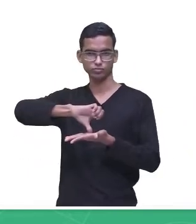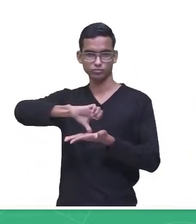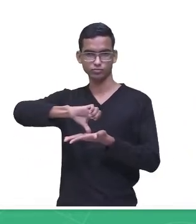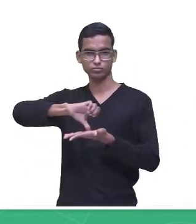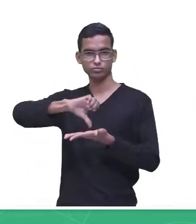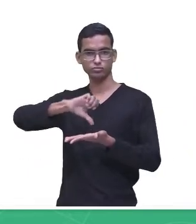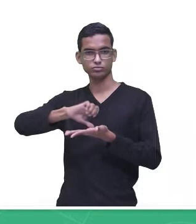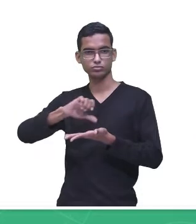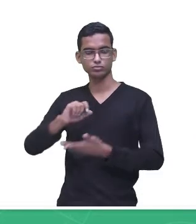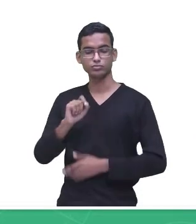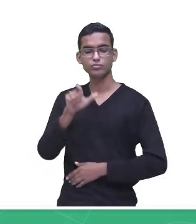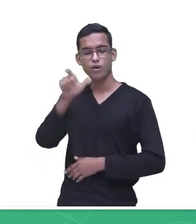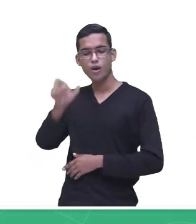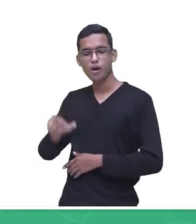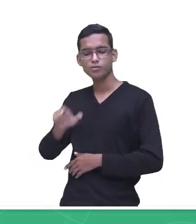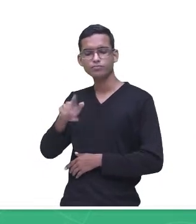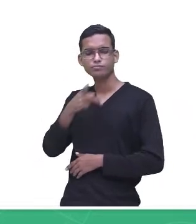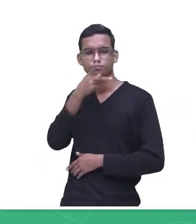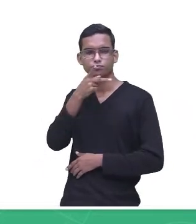ele